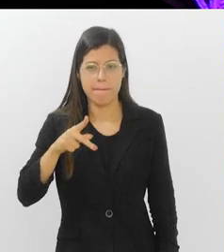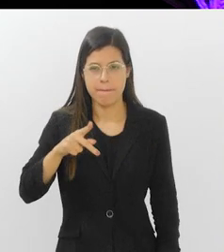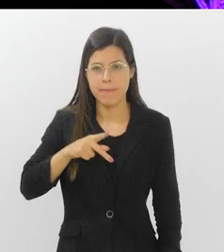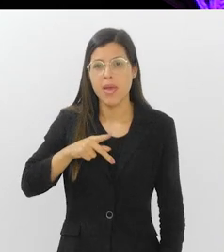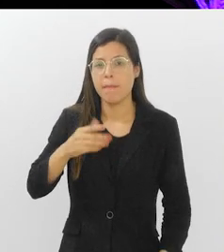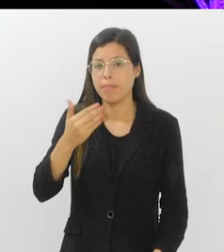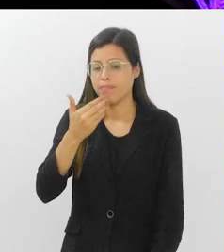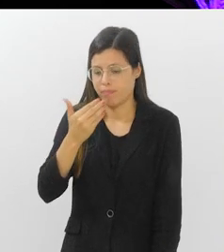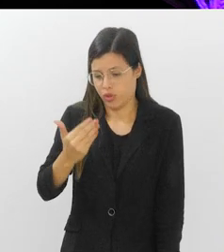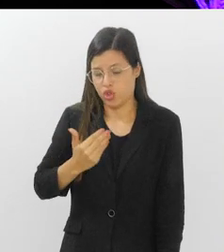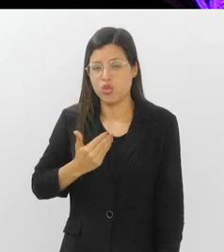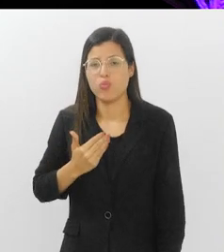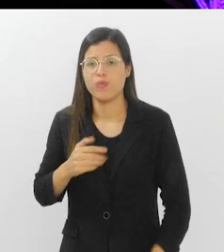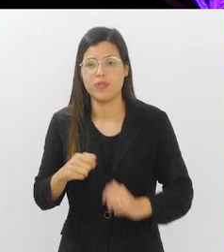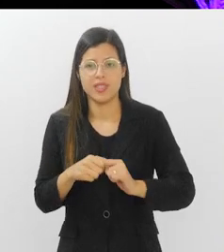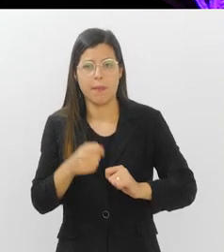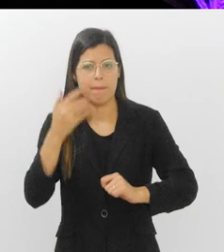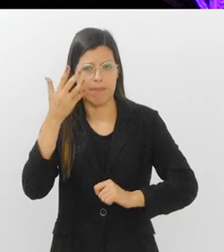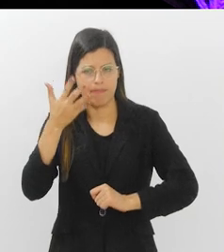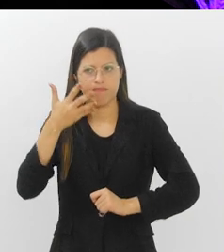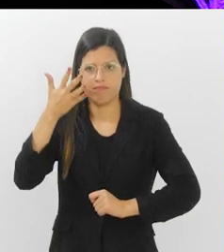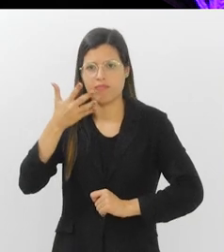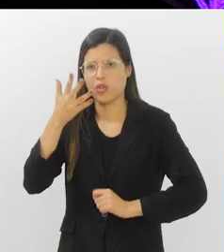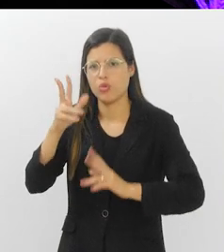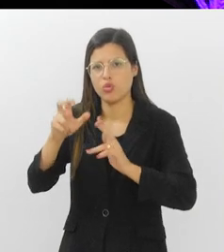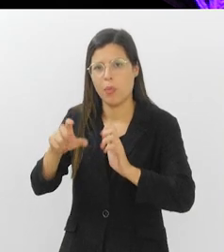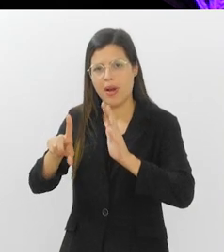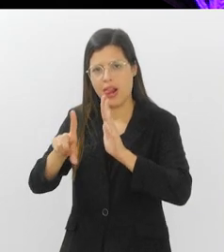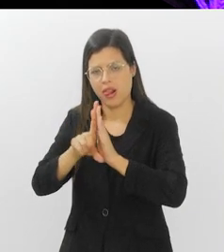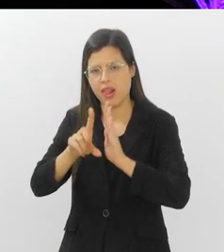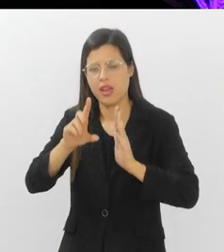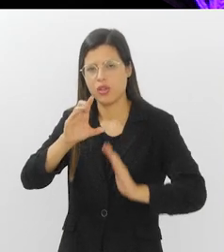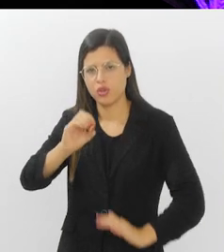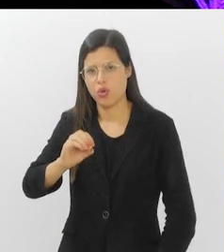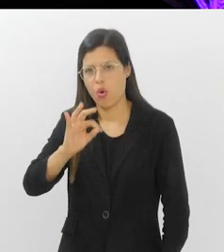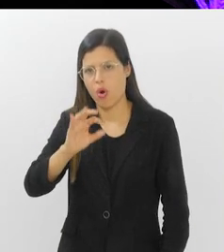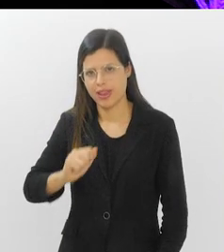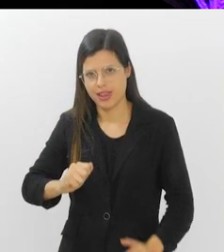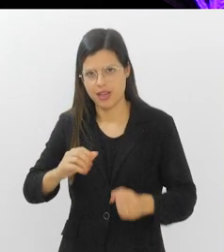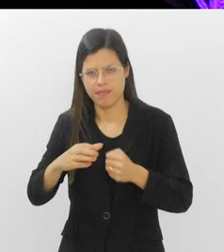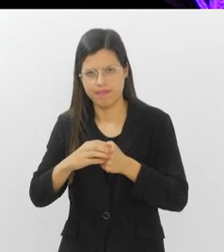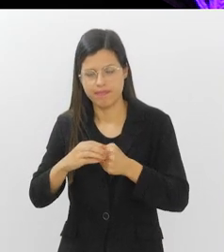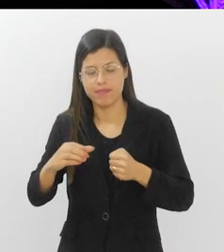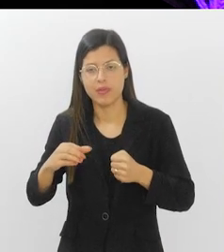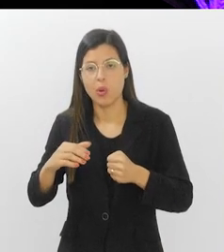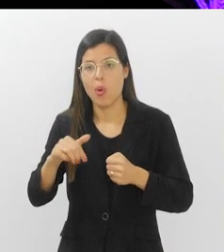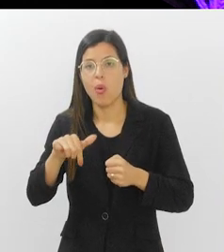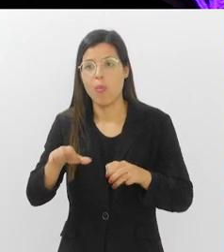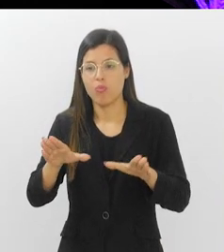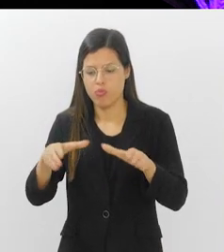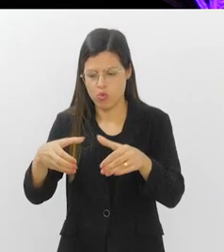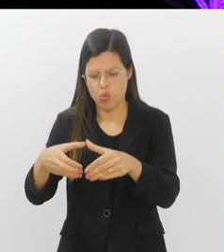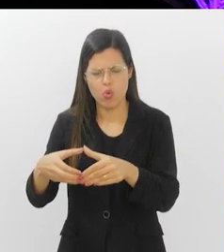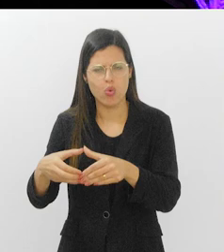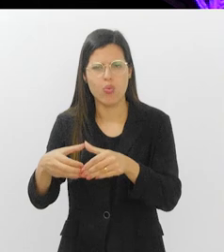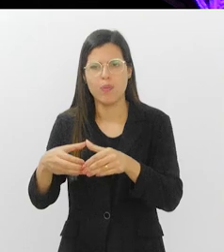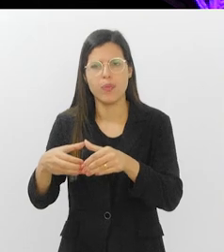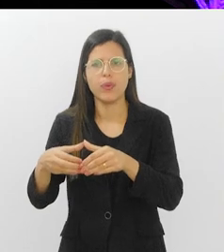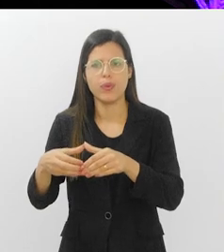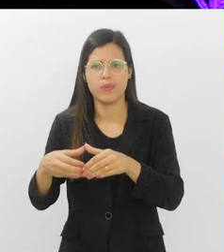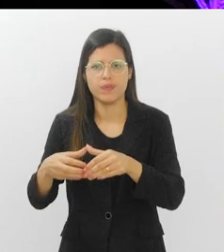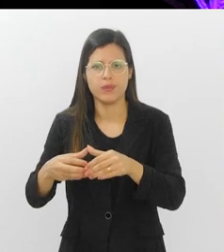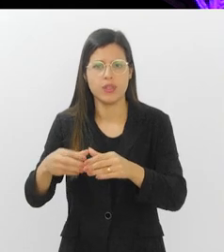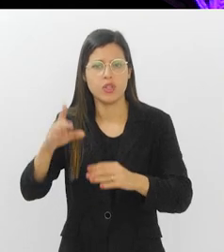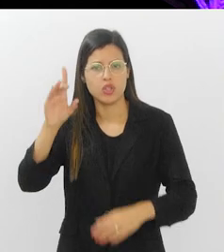pediu para fazer uma palestra né sobre sobre essa questão da lei de cotas e e e para para um grupo de de de